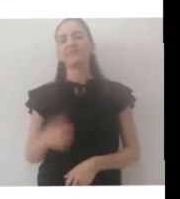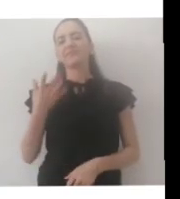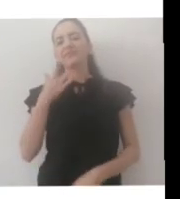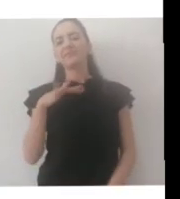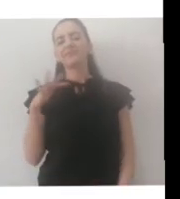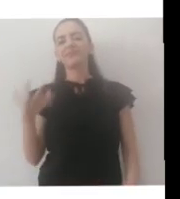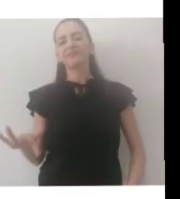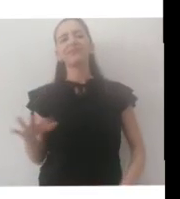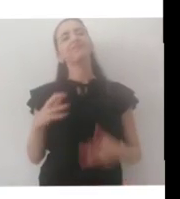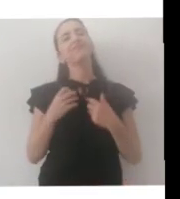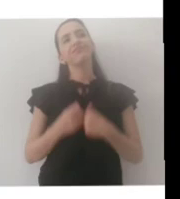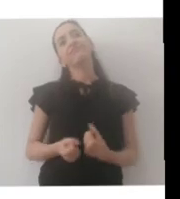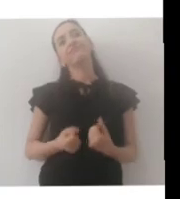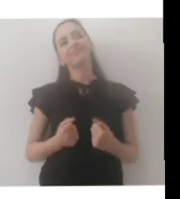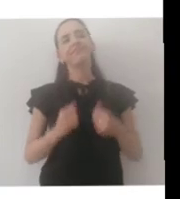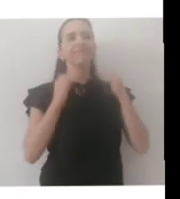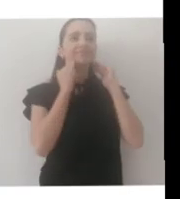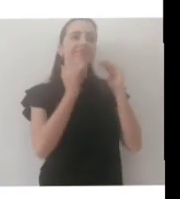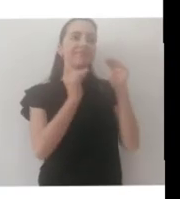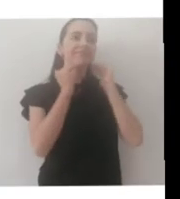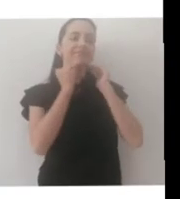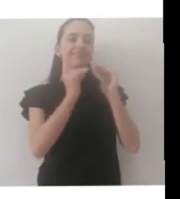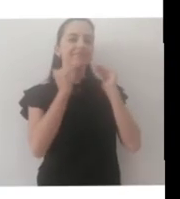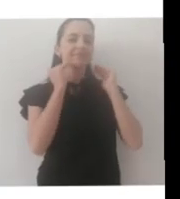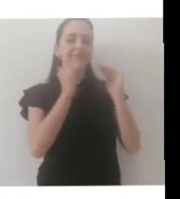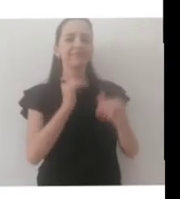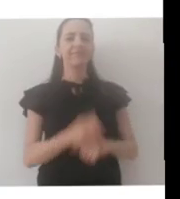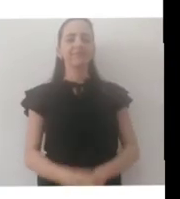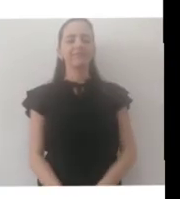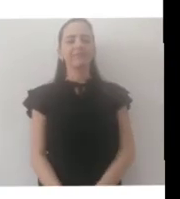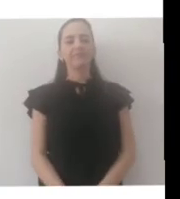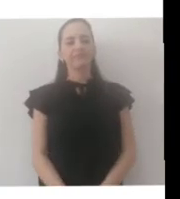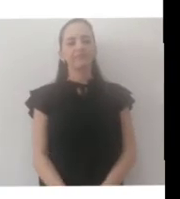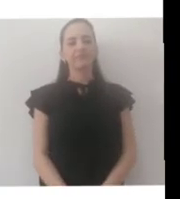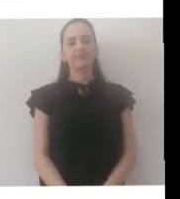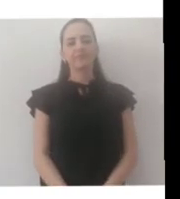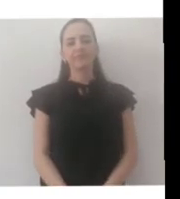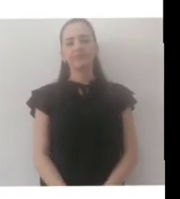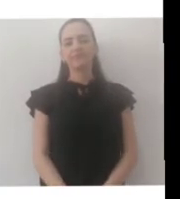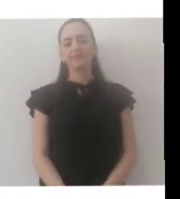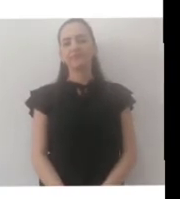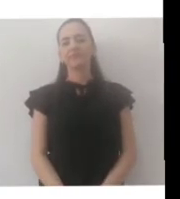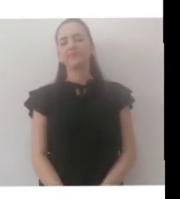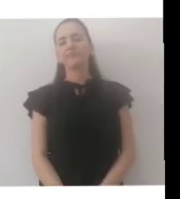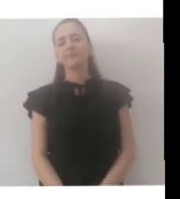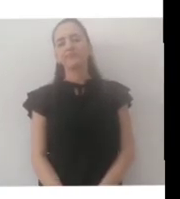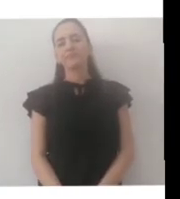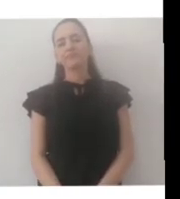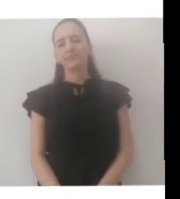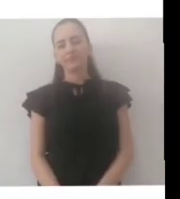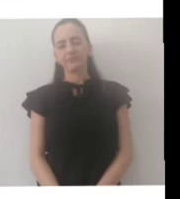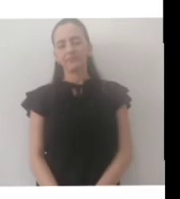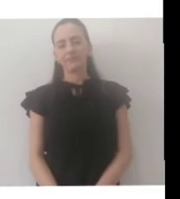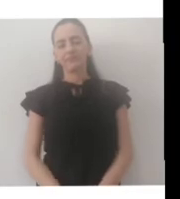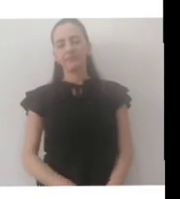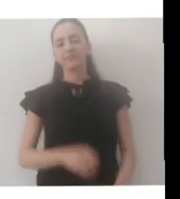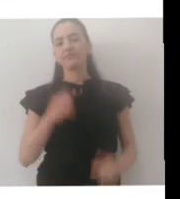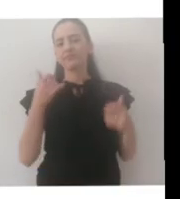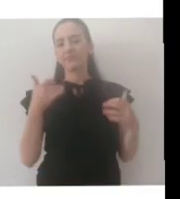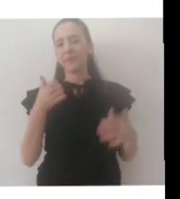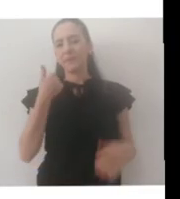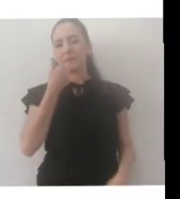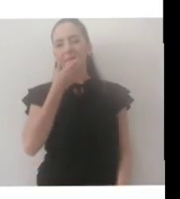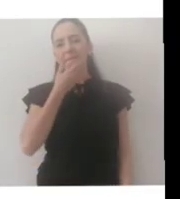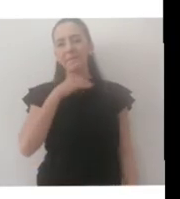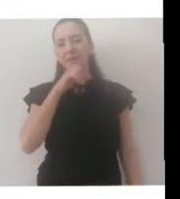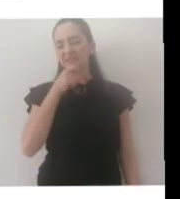pais são autoritários demais, o professor é autoritário demais, a gente tem crianças que acabam se conformando com aquela situação. Como